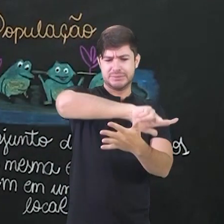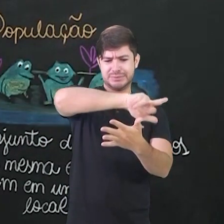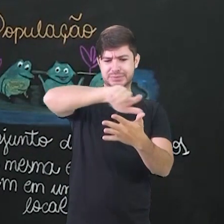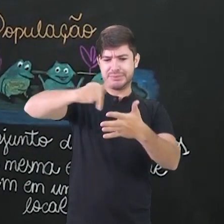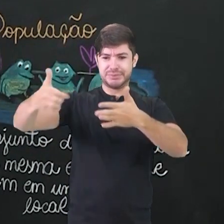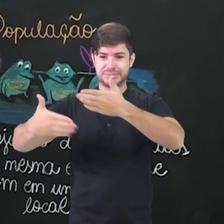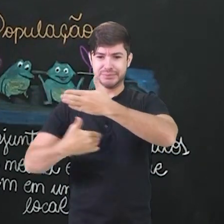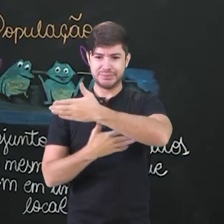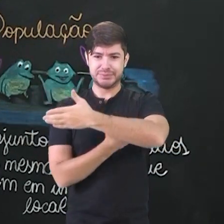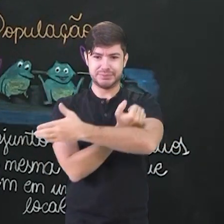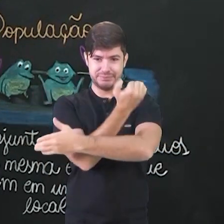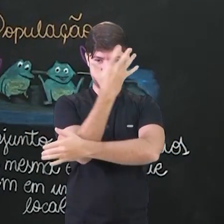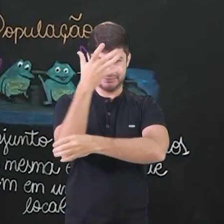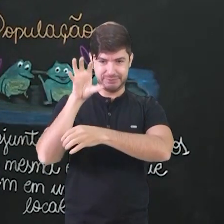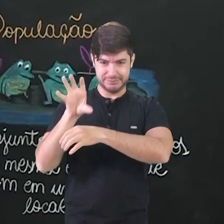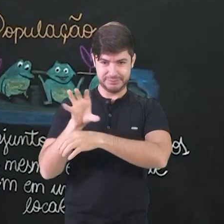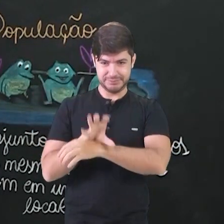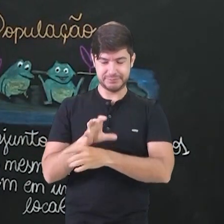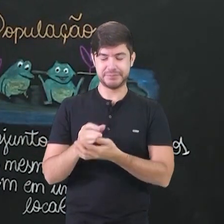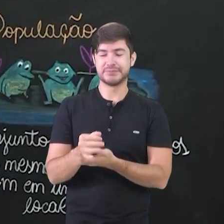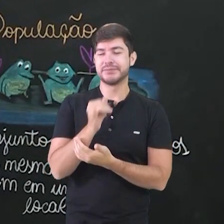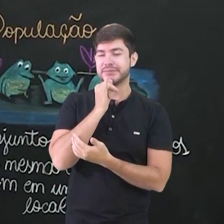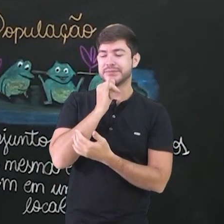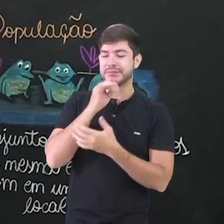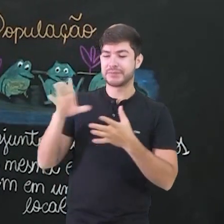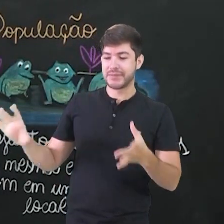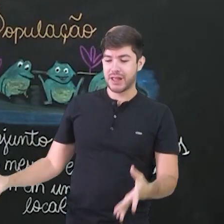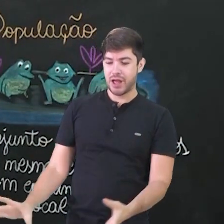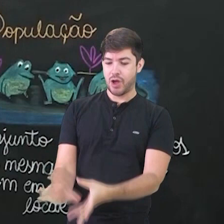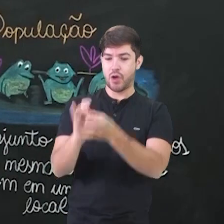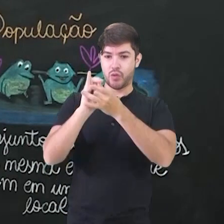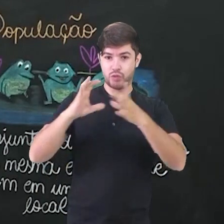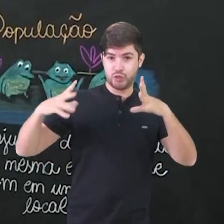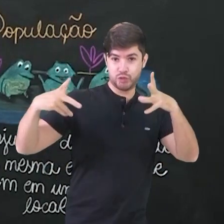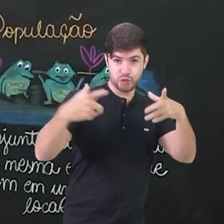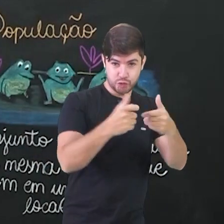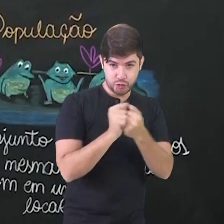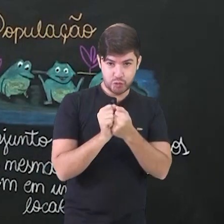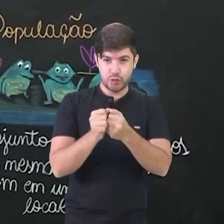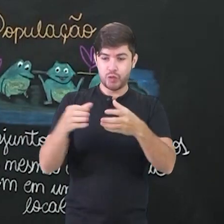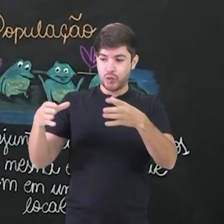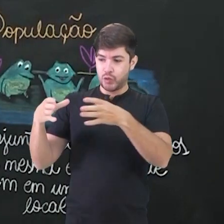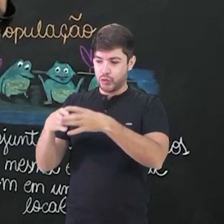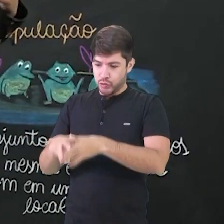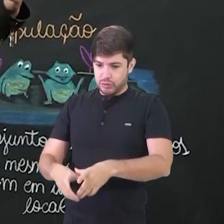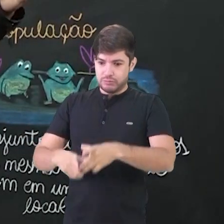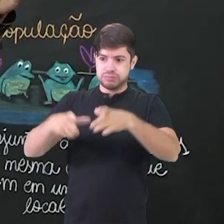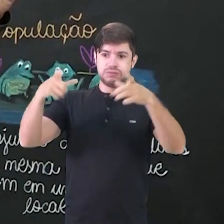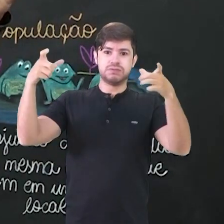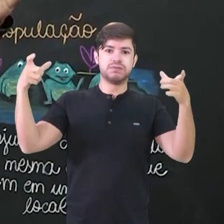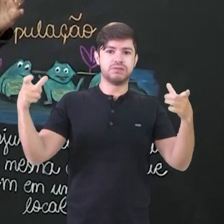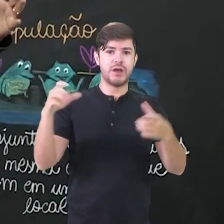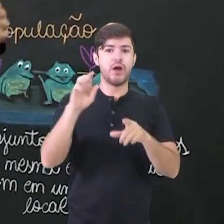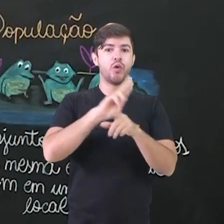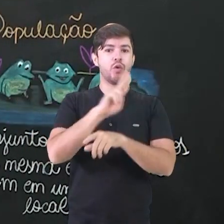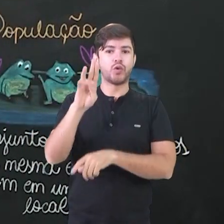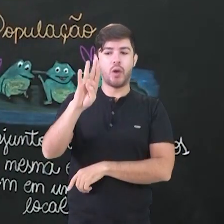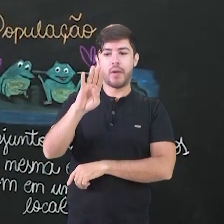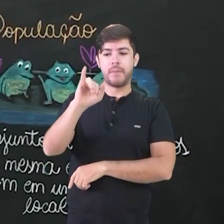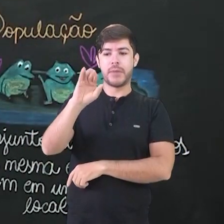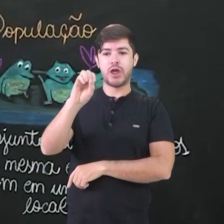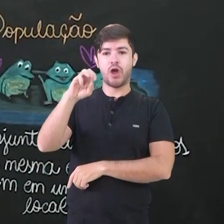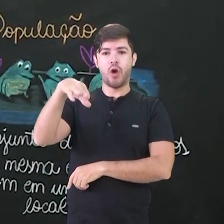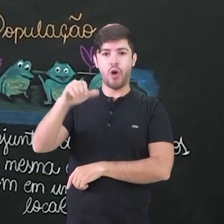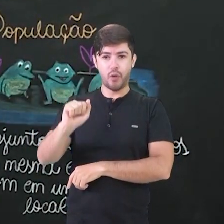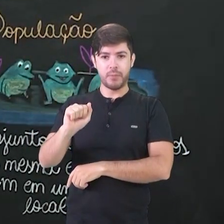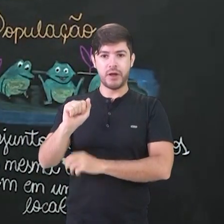ecossistemas. E quando eu uno esses vários ecossistemas em grupos maiores, que nós chamamos de biomas,